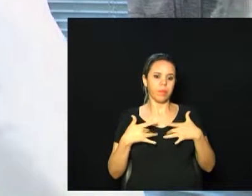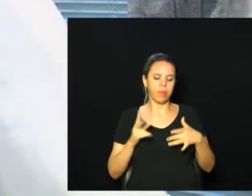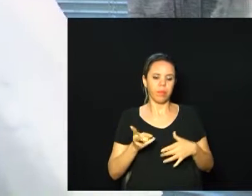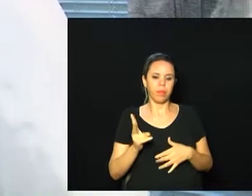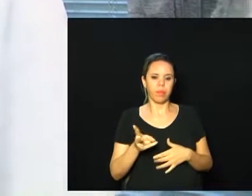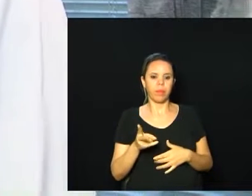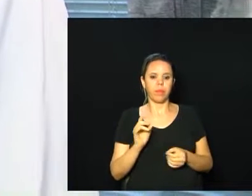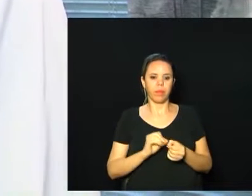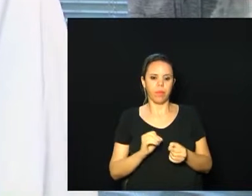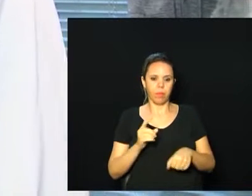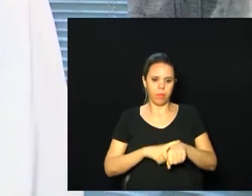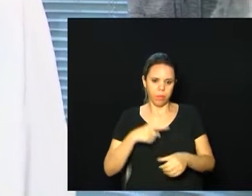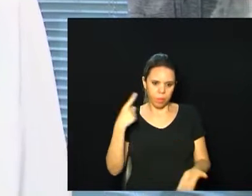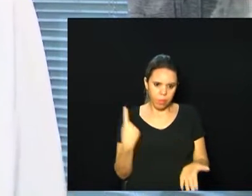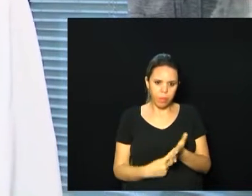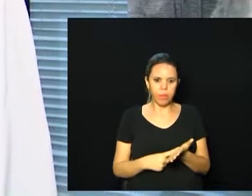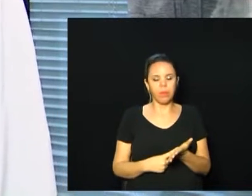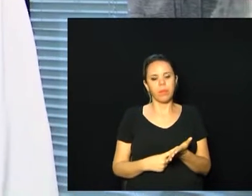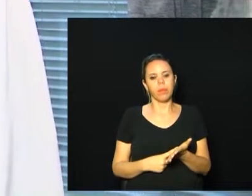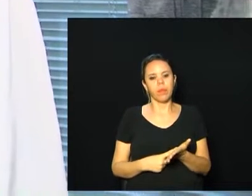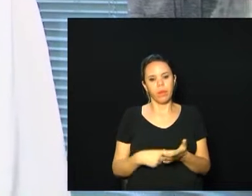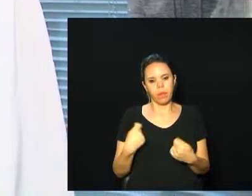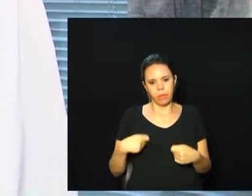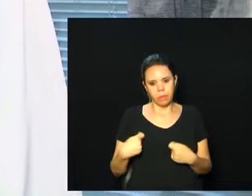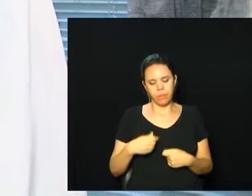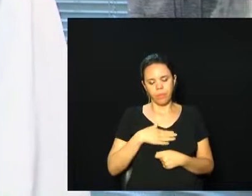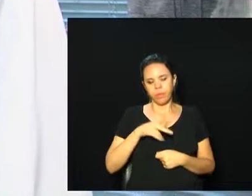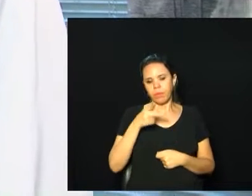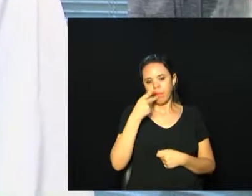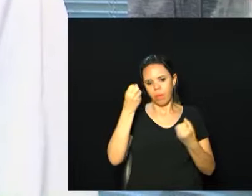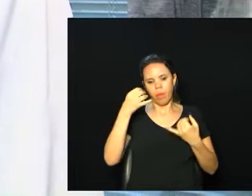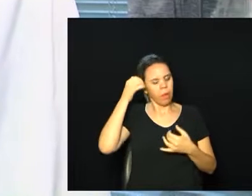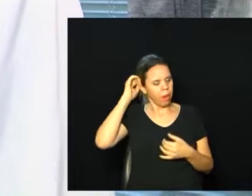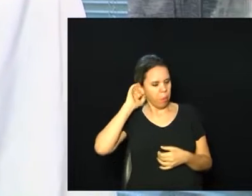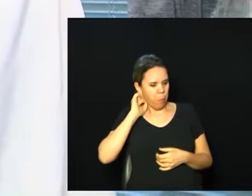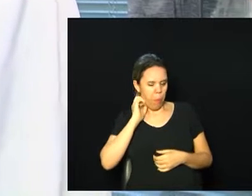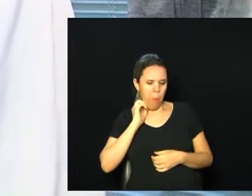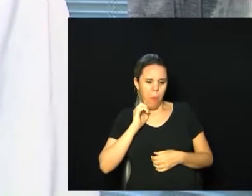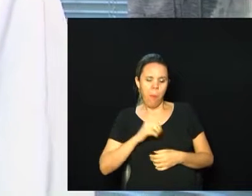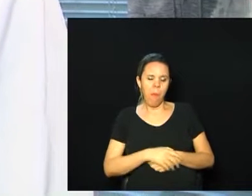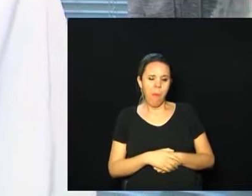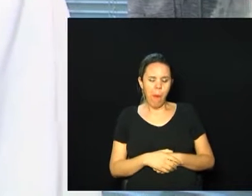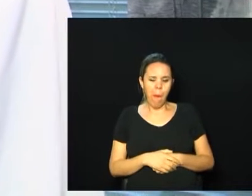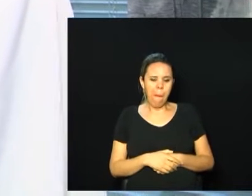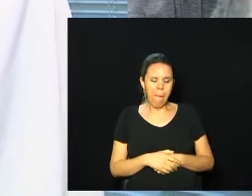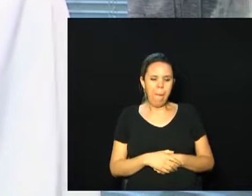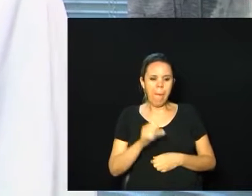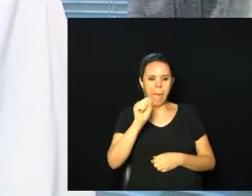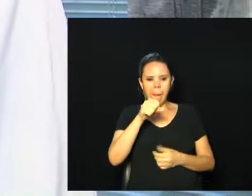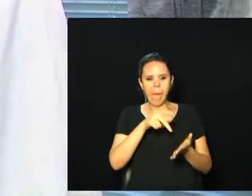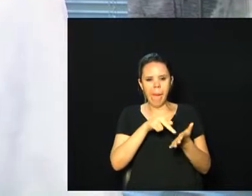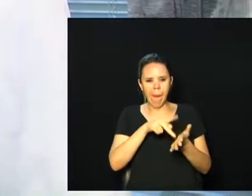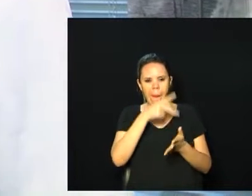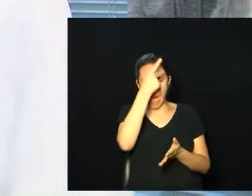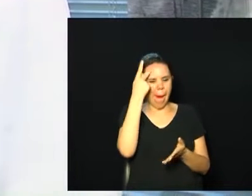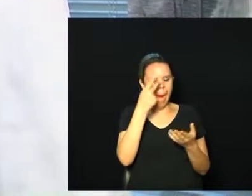sendo realizada com hora marcada, né? Agendamento e tudo mais. Gostaria que o senhor falasse um pouco mais a respeito dessa situação, por favor. Sim, as